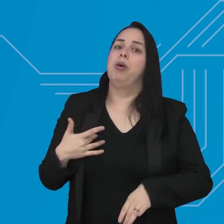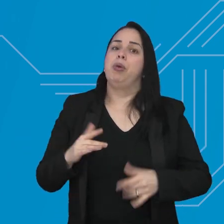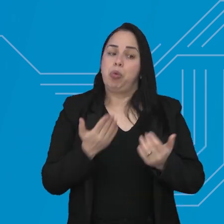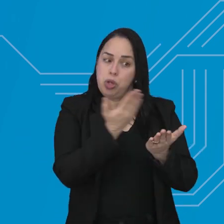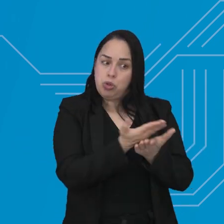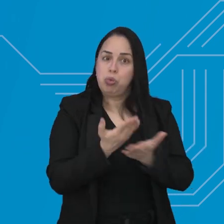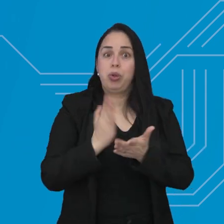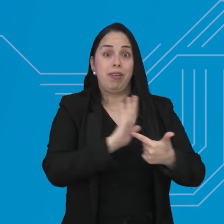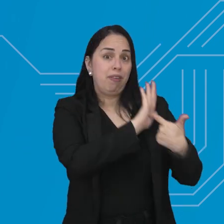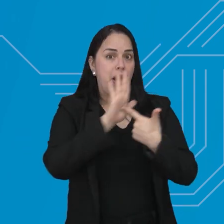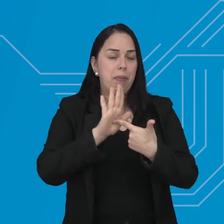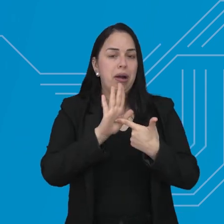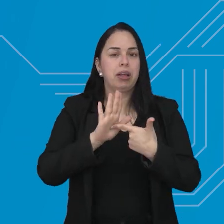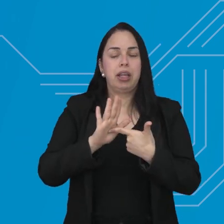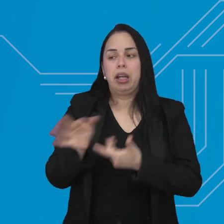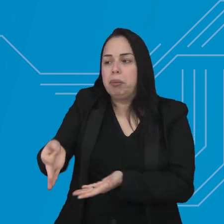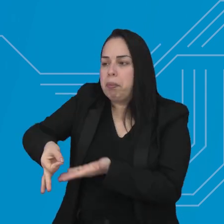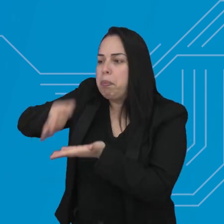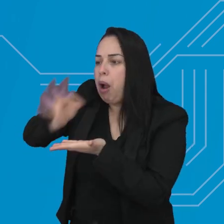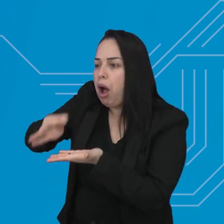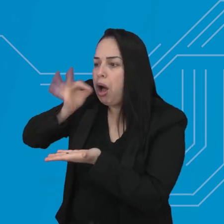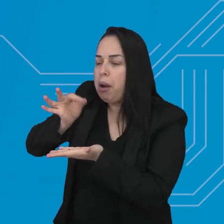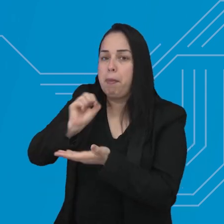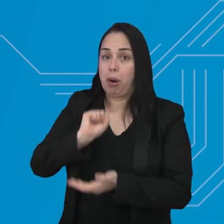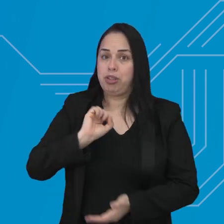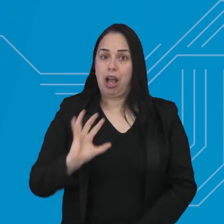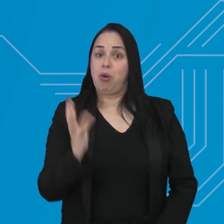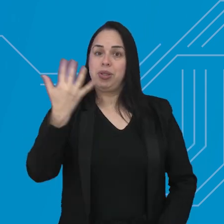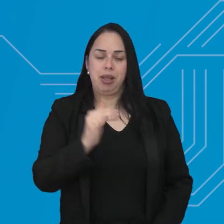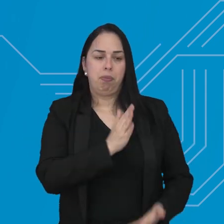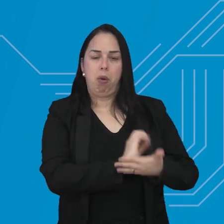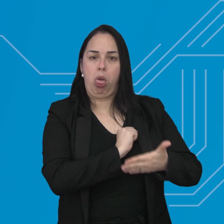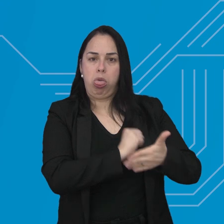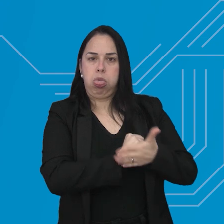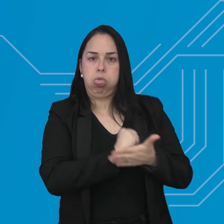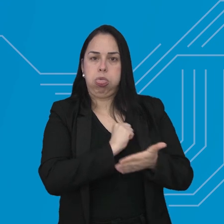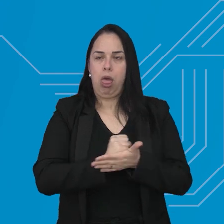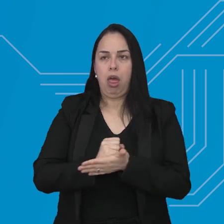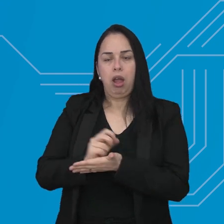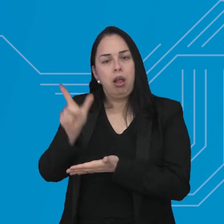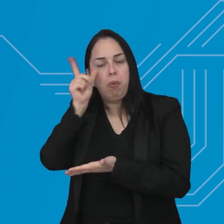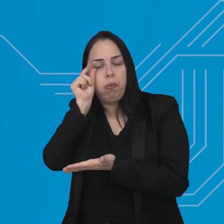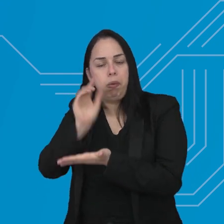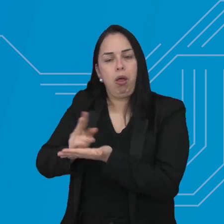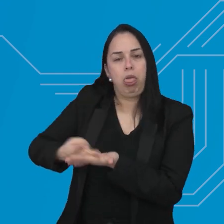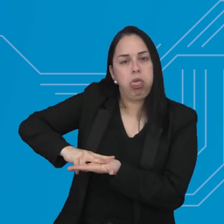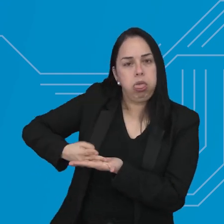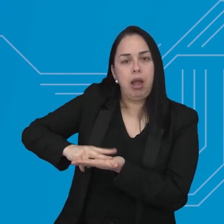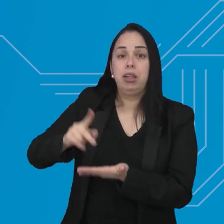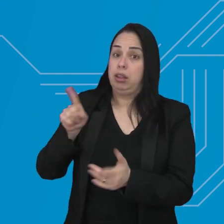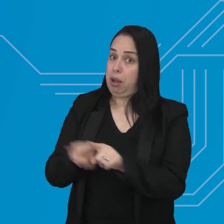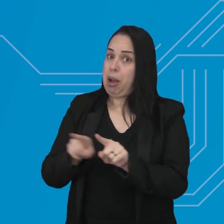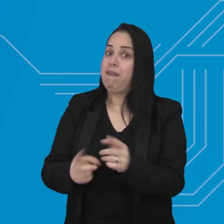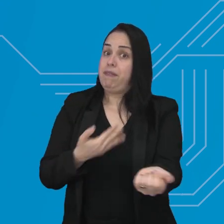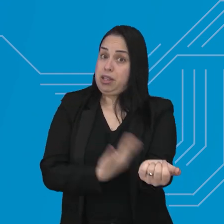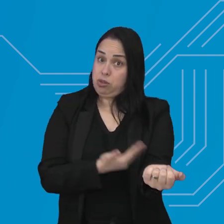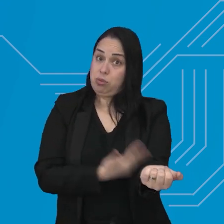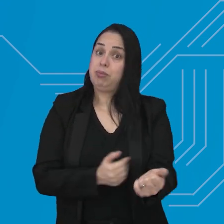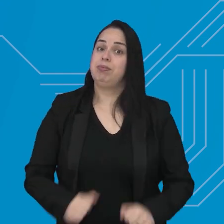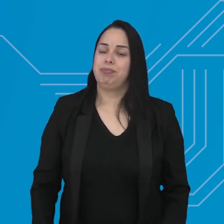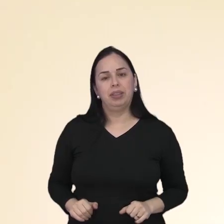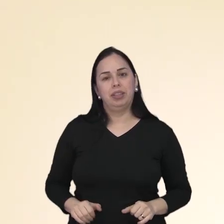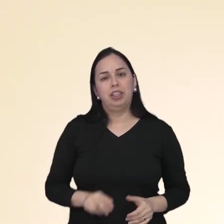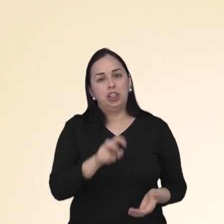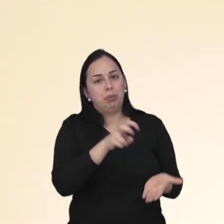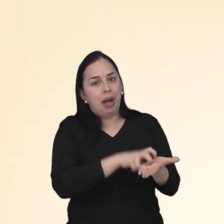saúde. Estudos apontam que o consumo excessivo pode causar arritmia, agitação, insônia e até mesmo se tornar um